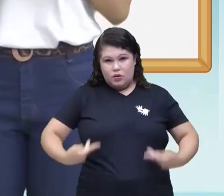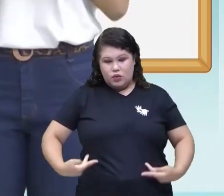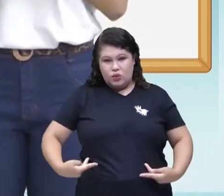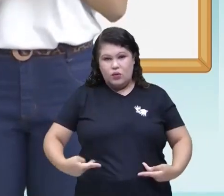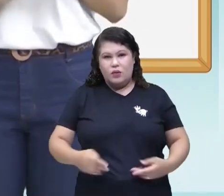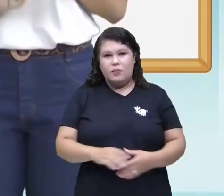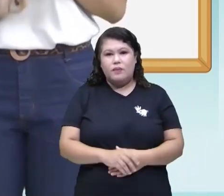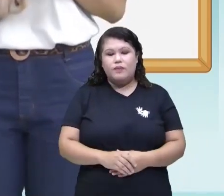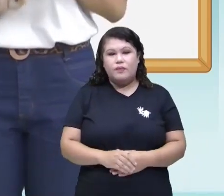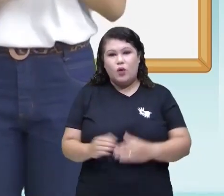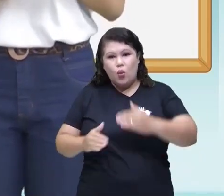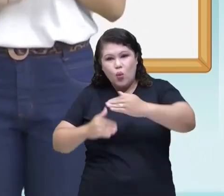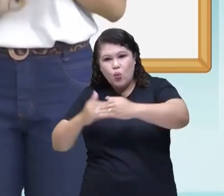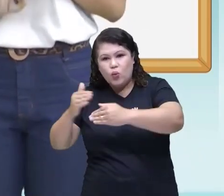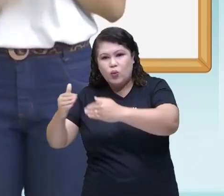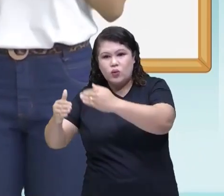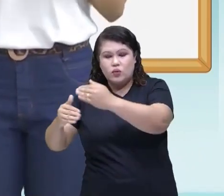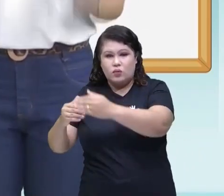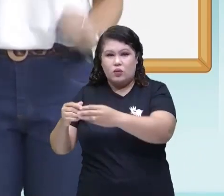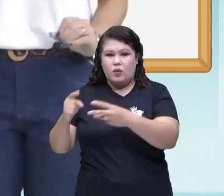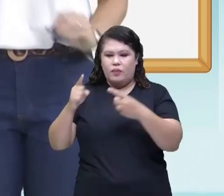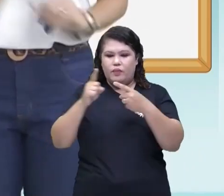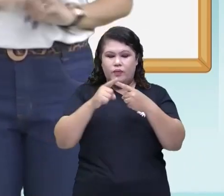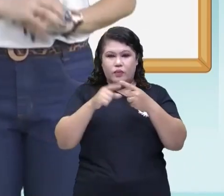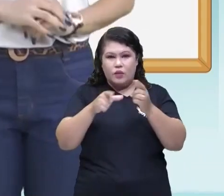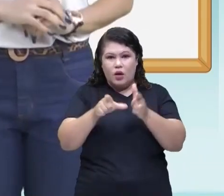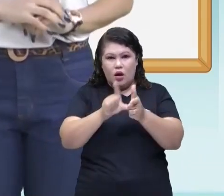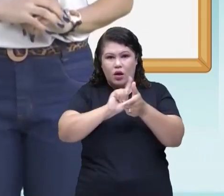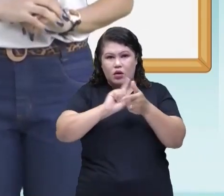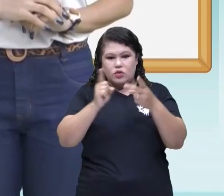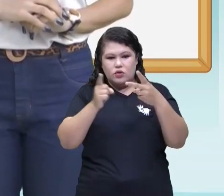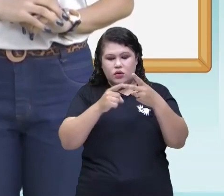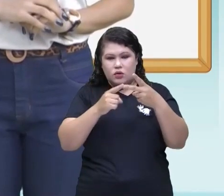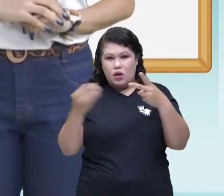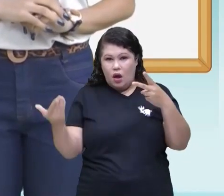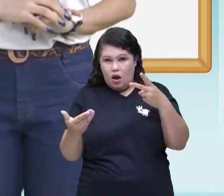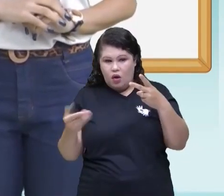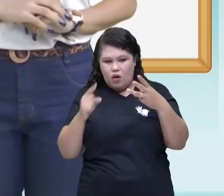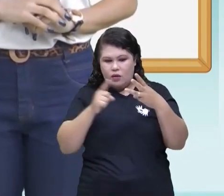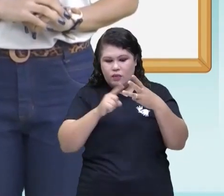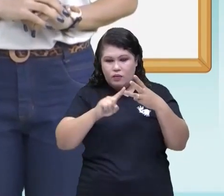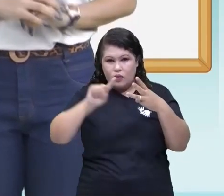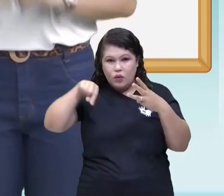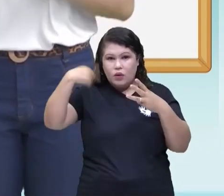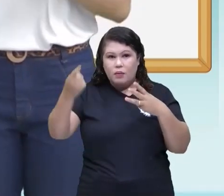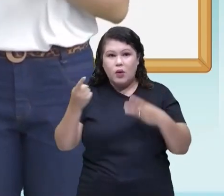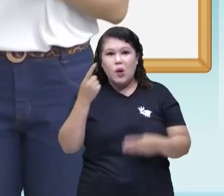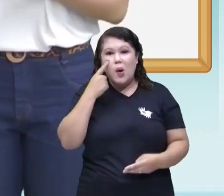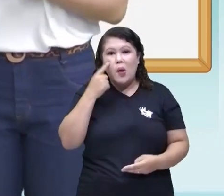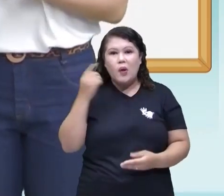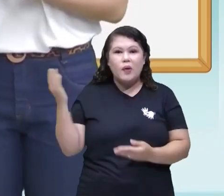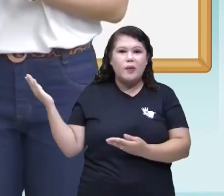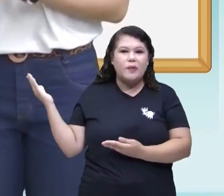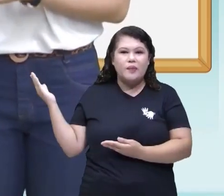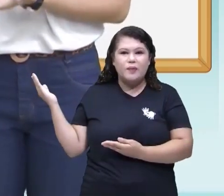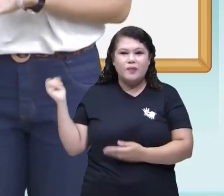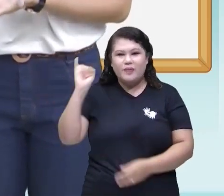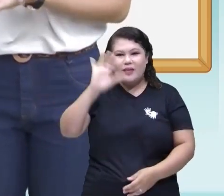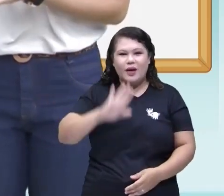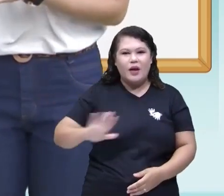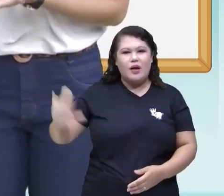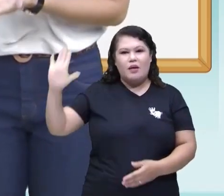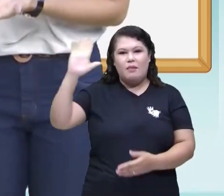antes, agora e depois. Vamos lá? Olha só, crianças. Agora nós estamos vendo